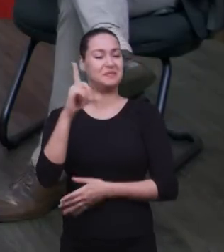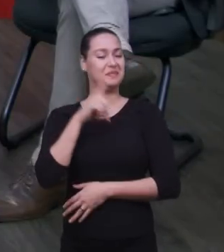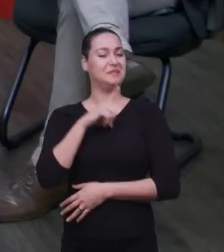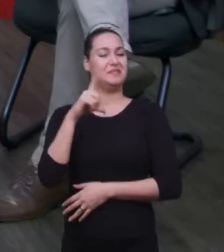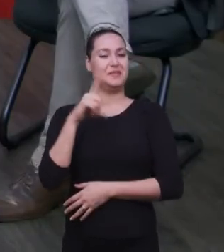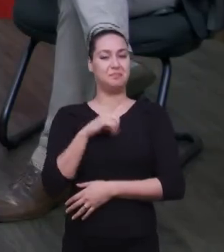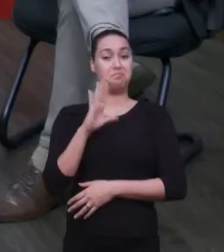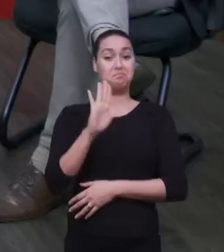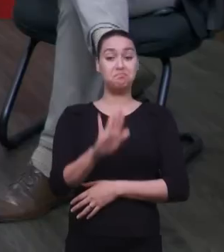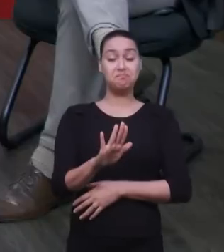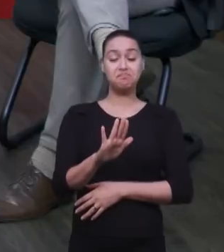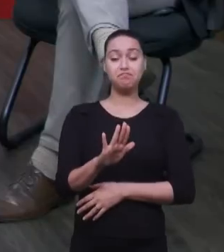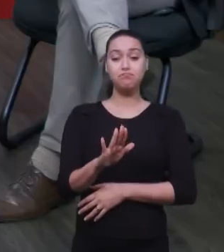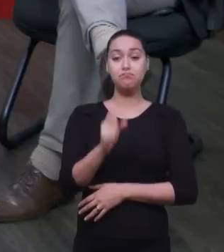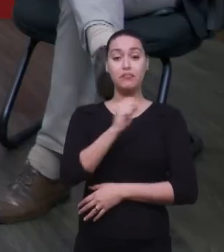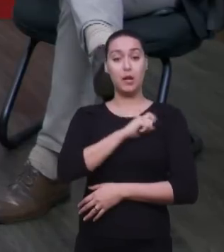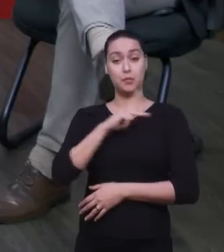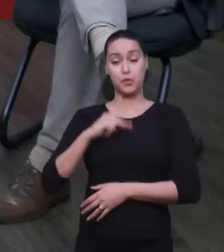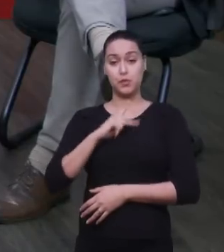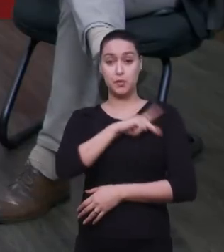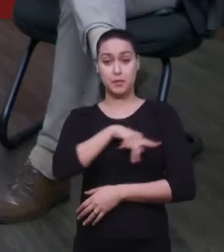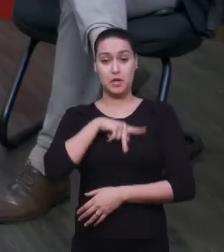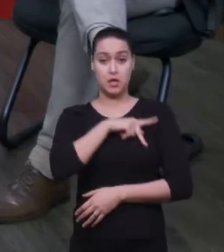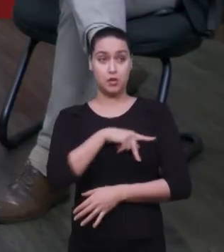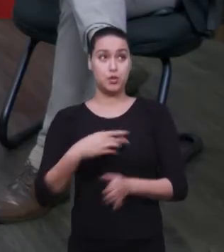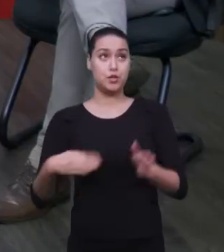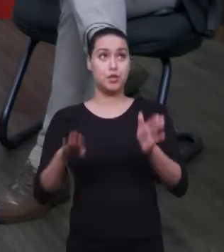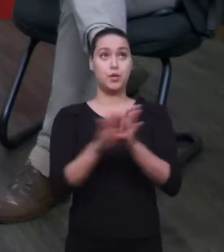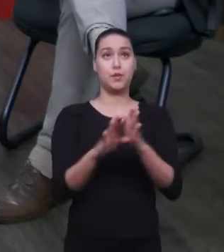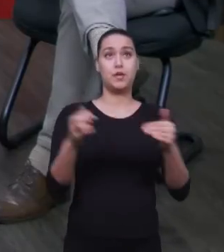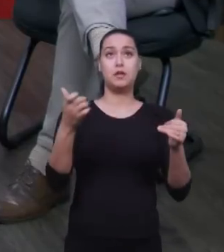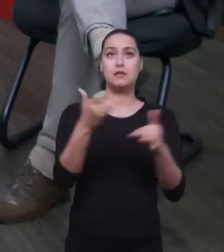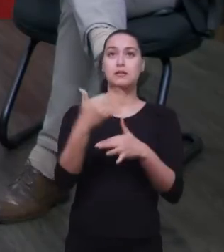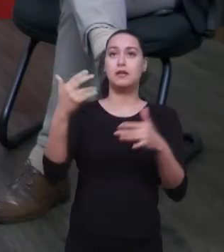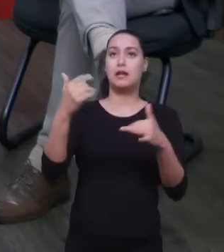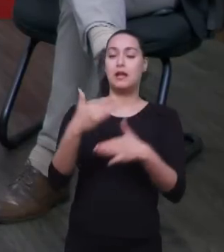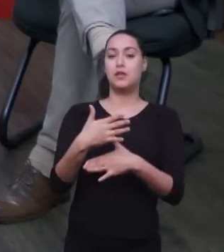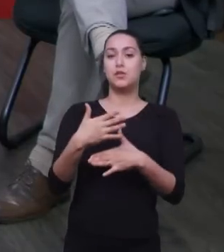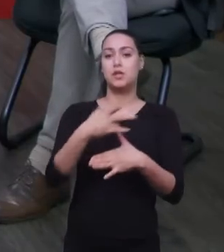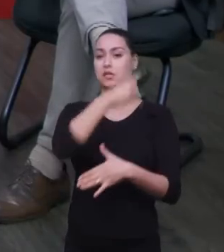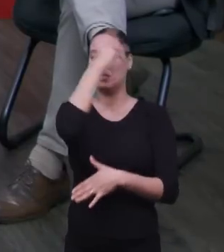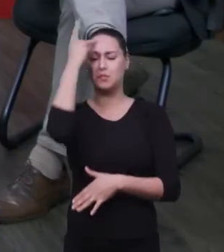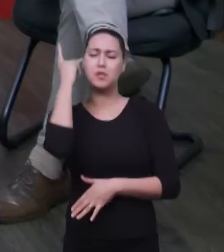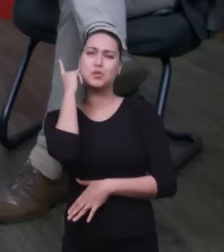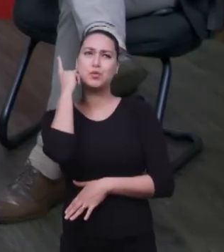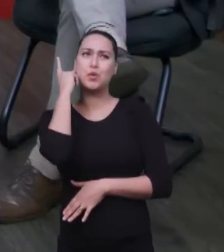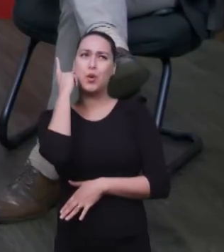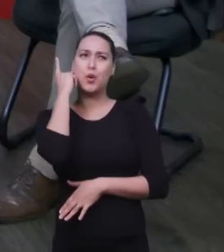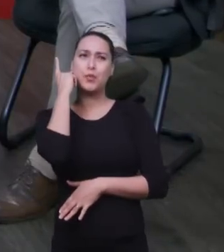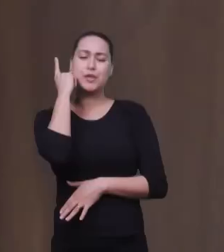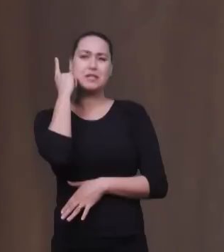relação a isso. O apóstolo Paulo chegou numa cidade onde as pessoas, não é que elas eram